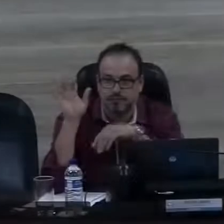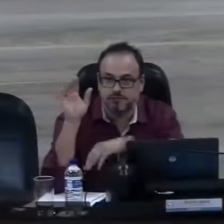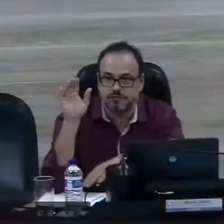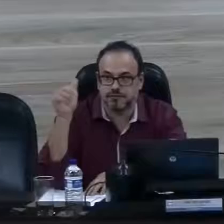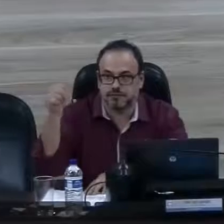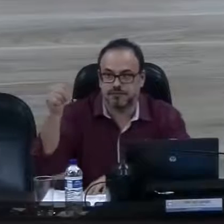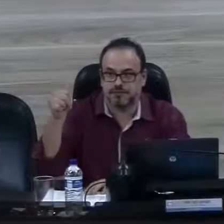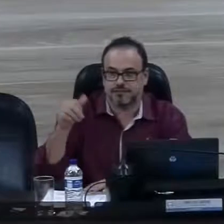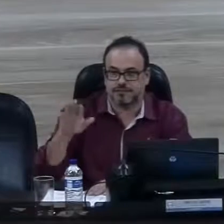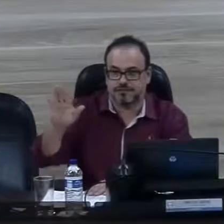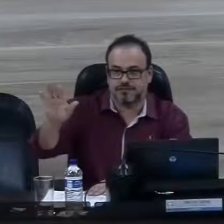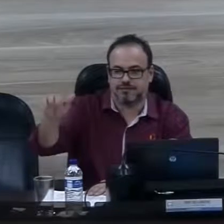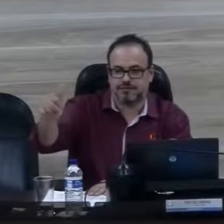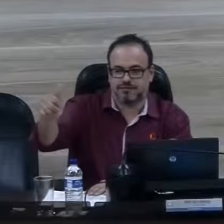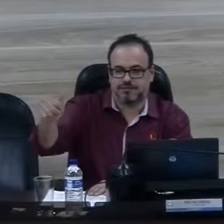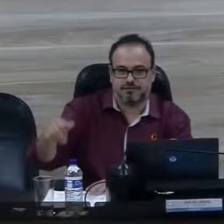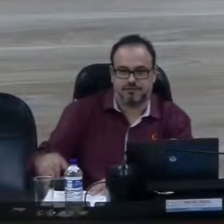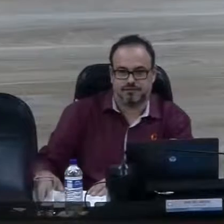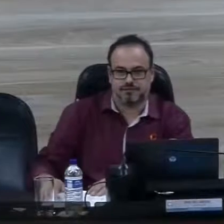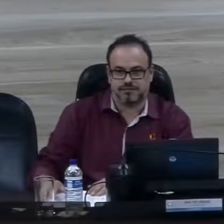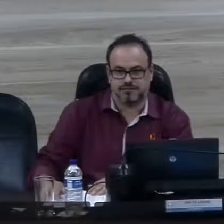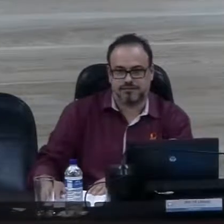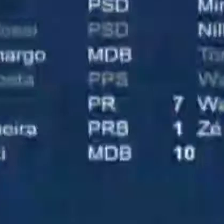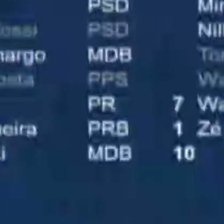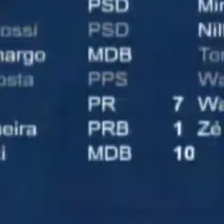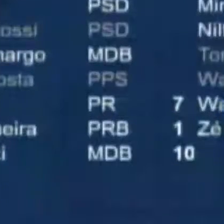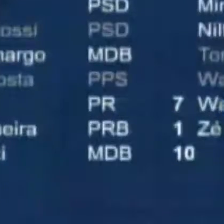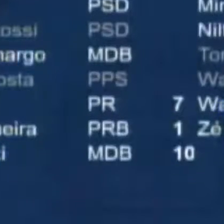Vereadores registrem presença.